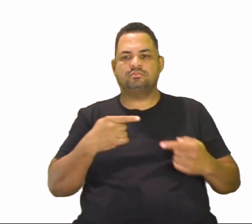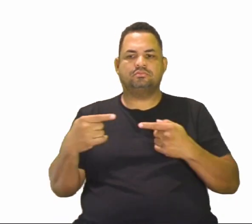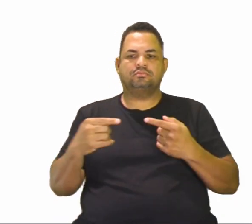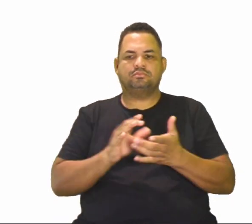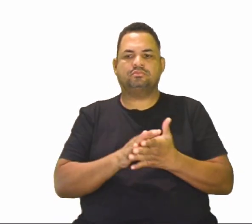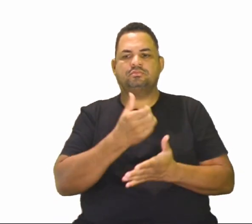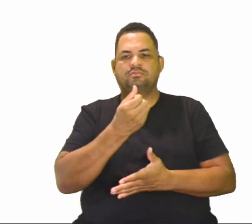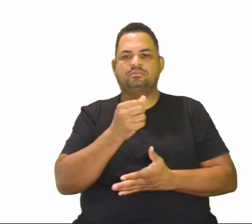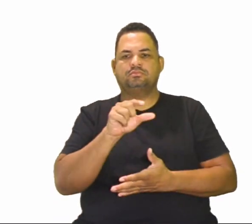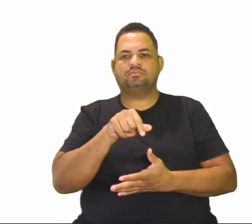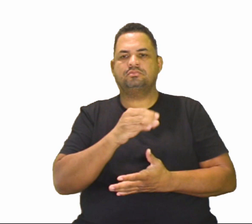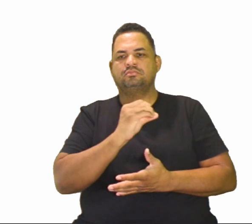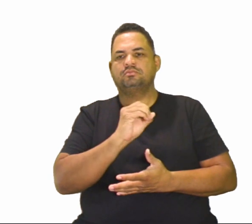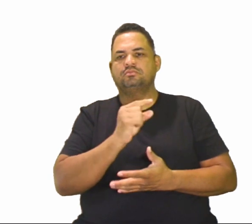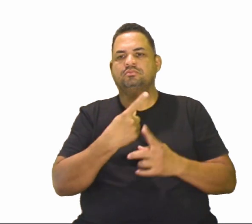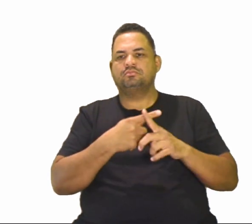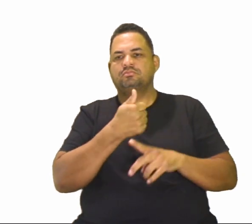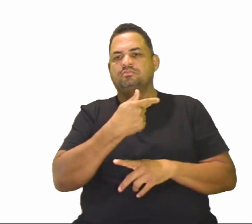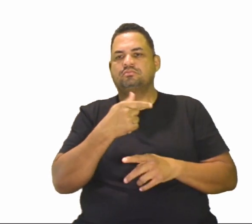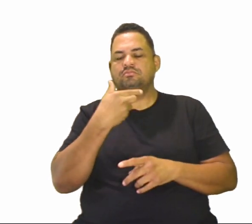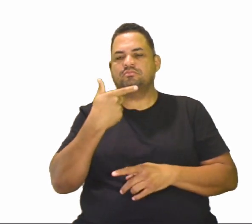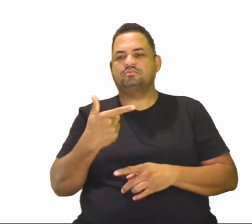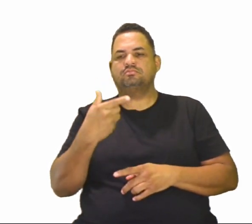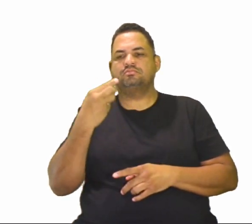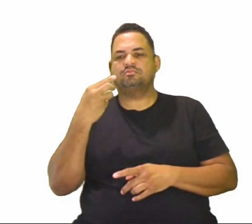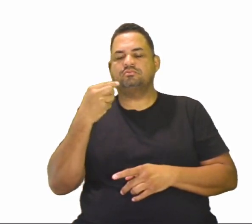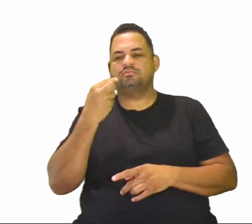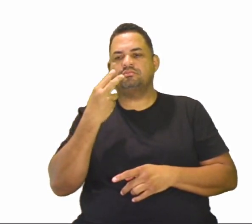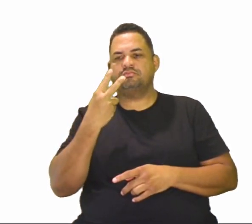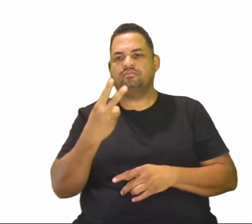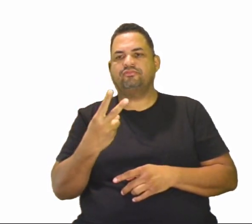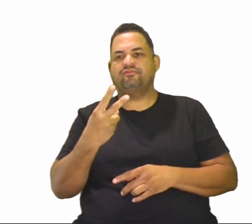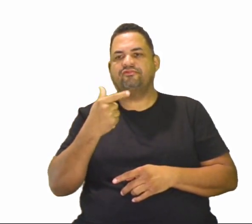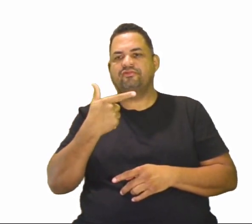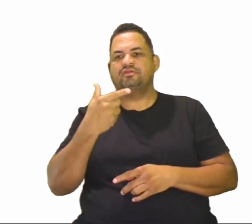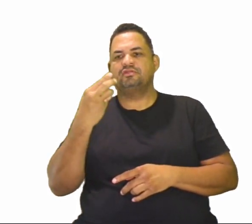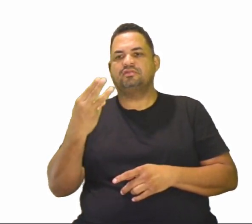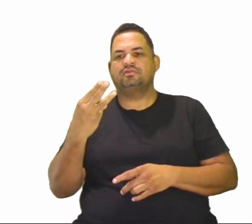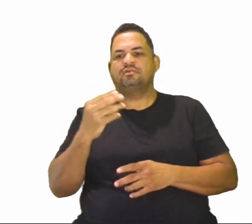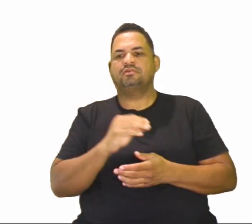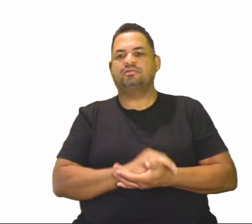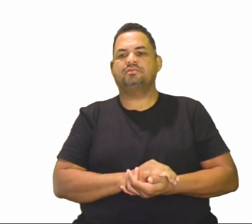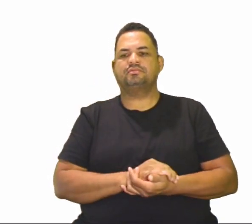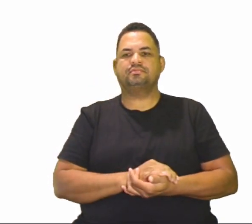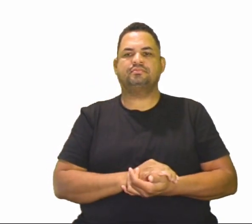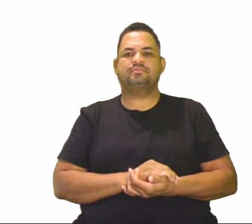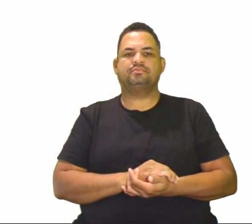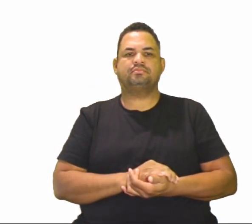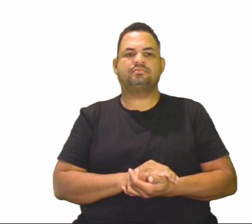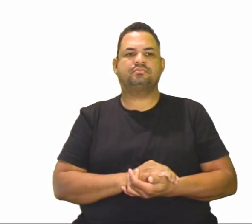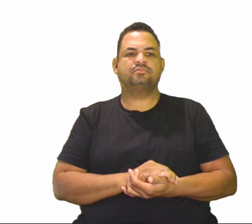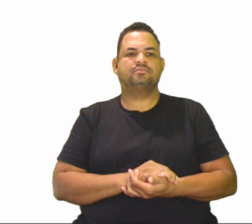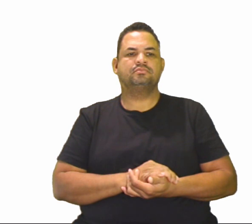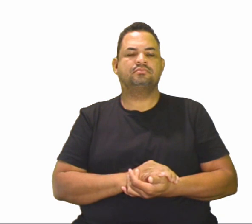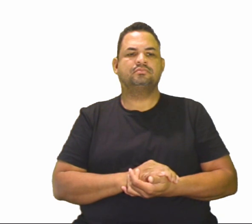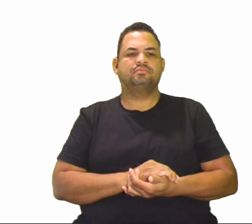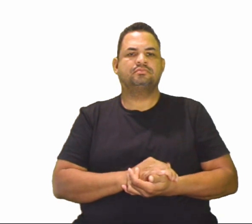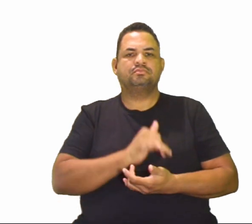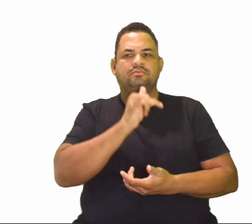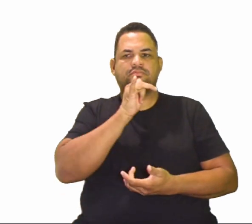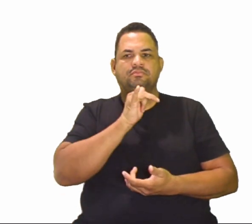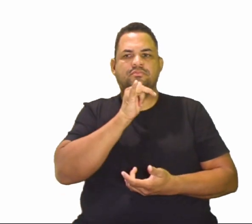a 6,02 vezes 10 elevado a 23 moléculas de água, tá certo?